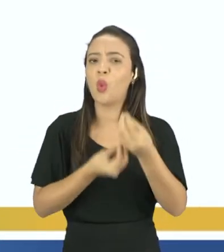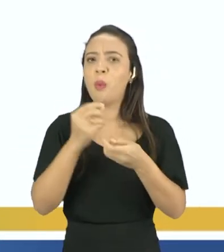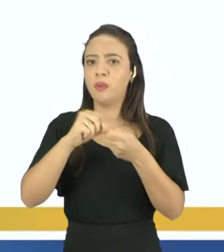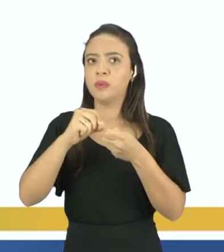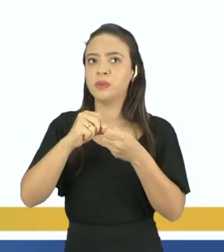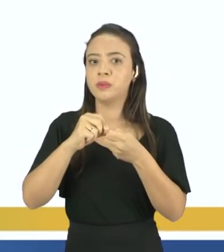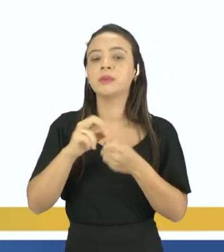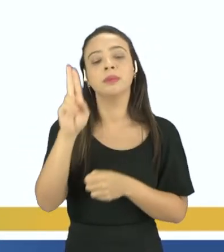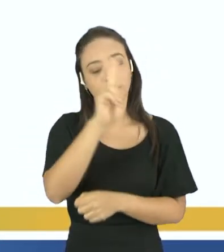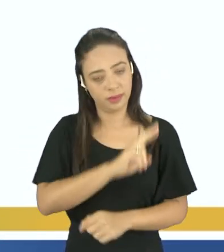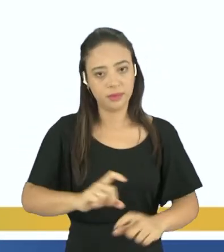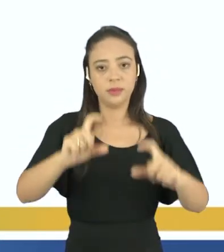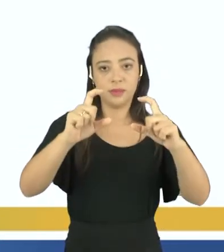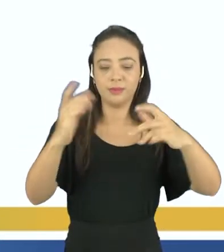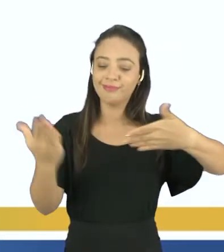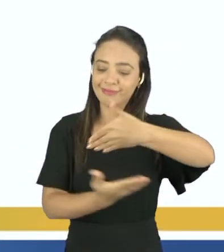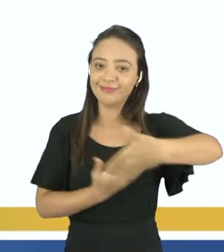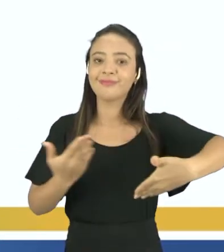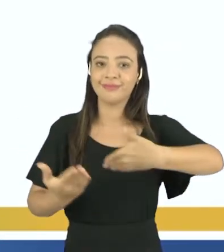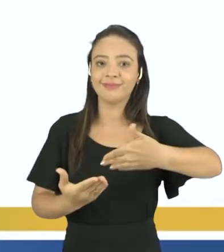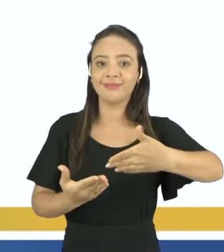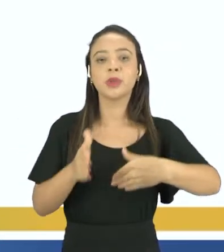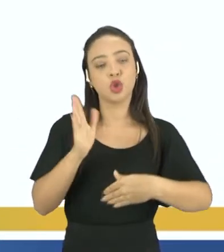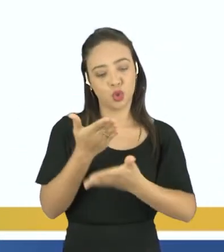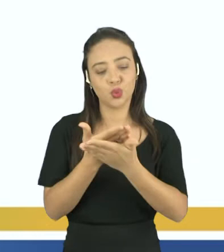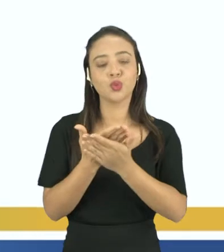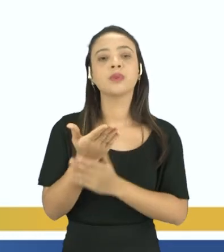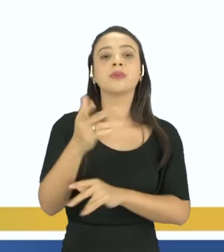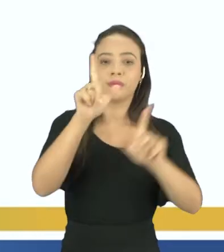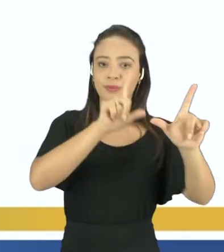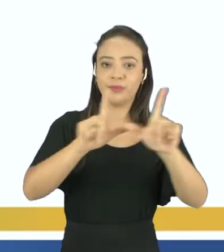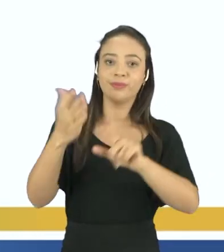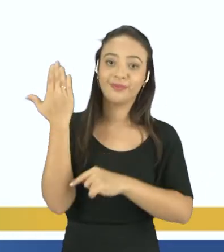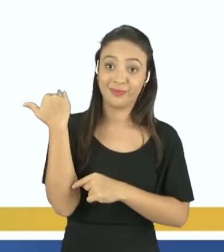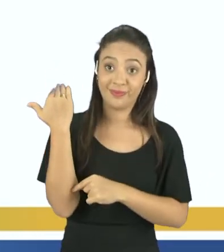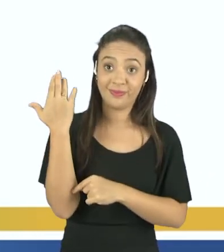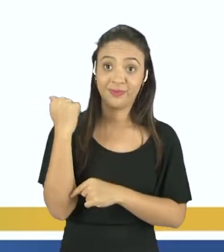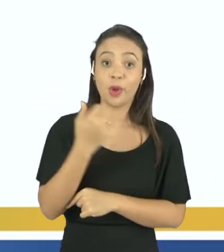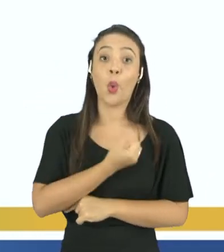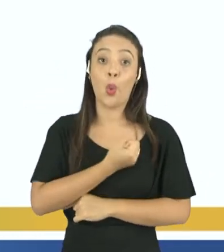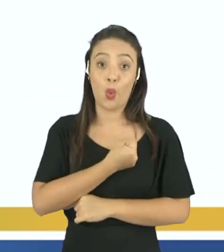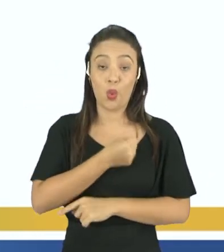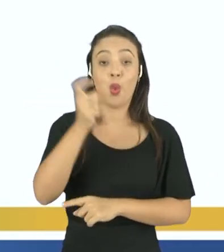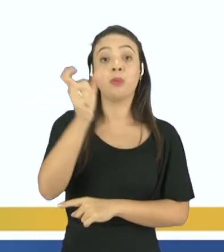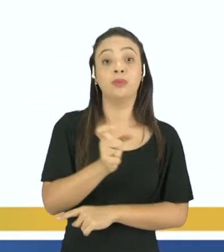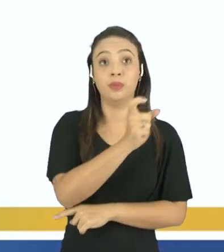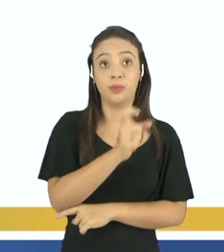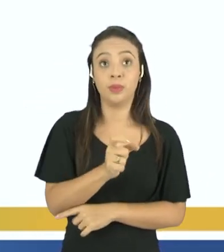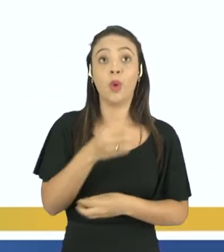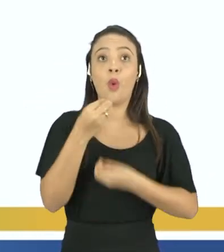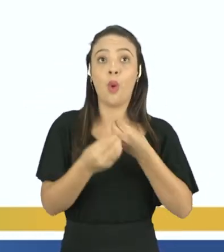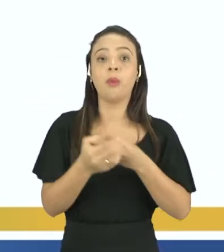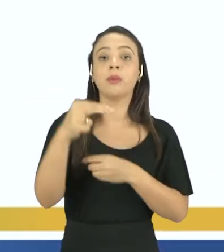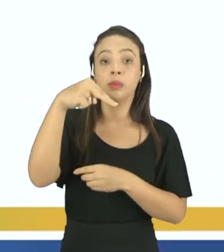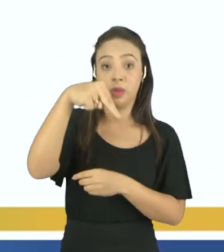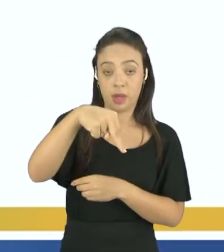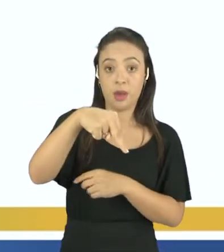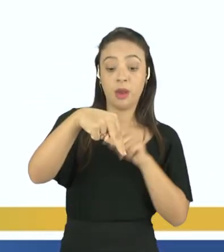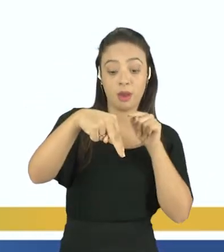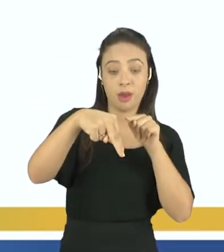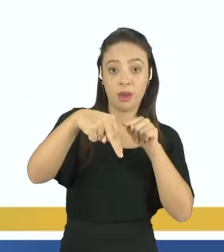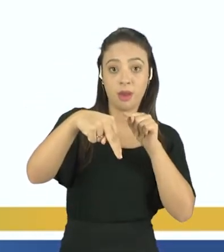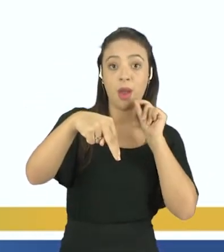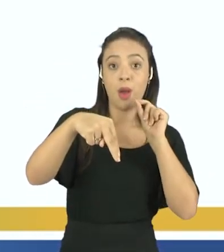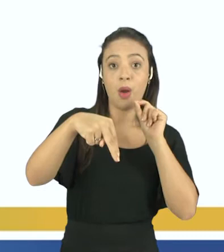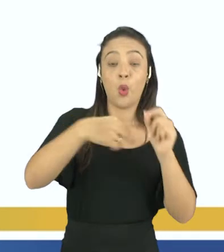vai fazer a gente vai usar nossa relação aí que nós observamos no slide anterior né que o número de diagonais de um polígono é dado por n onde